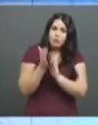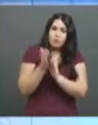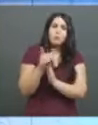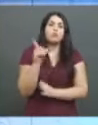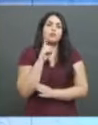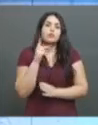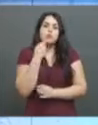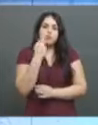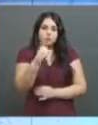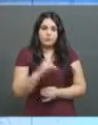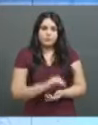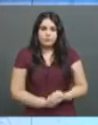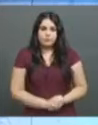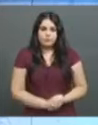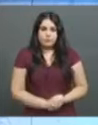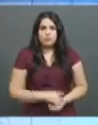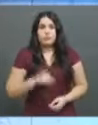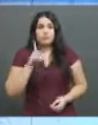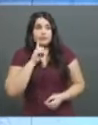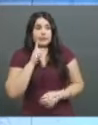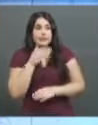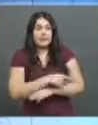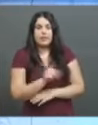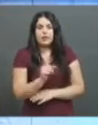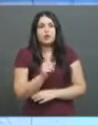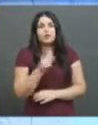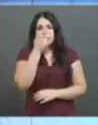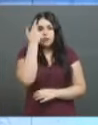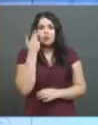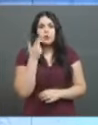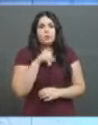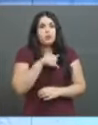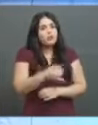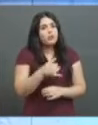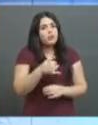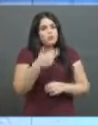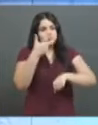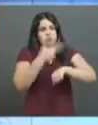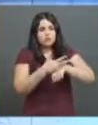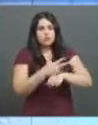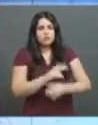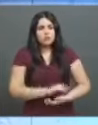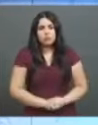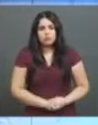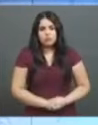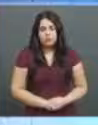Pais? Enquanto a data não chega, tem gente que aproveitou para gravar um depoimento especial.